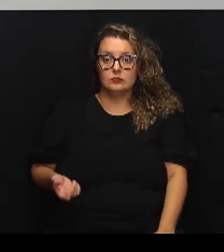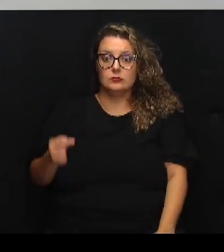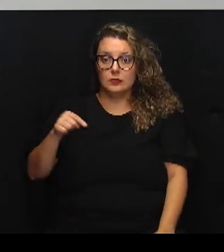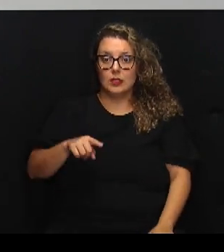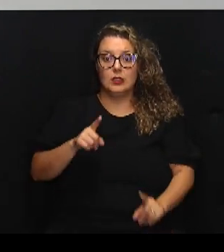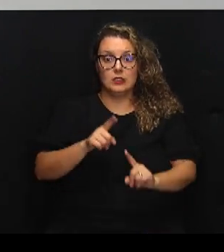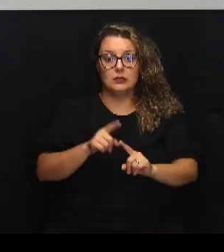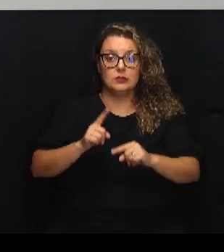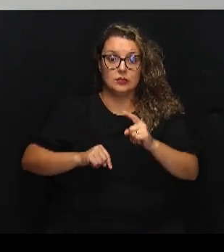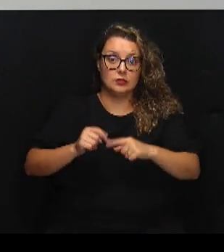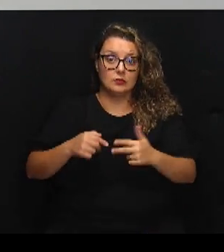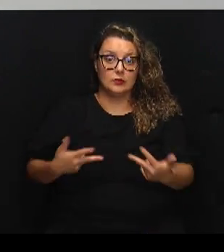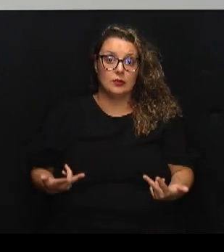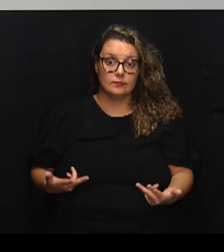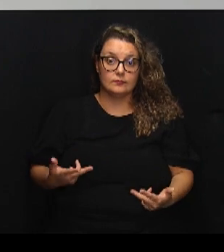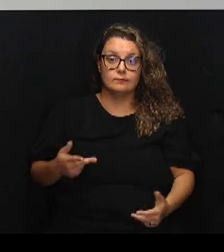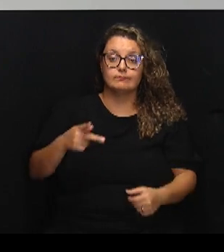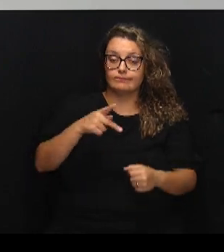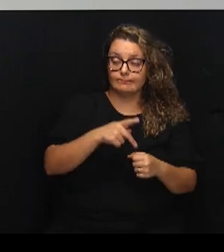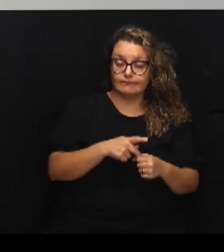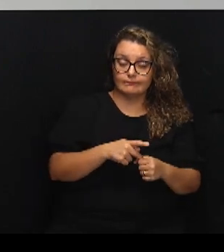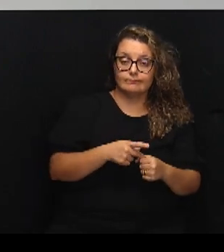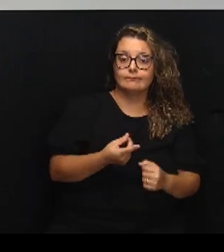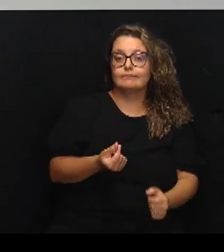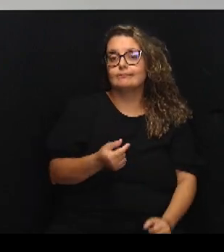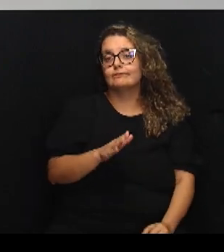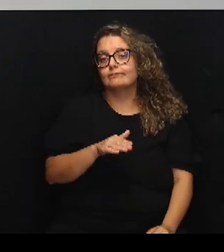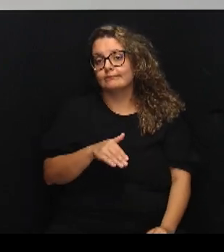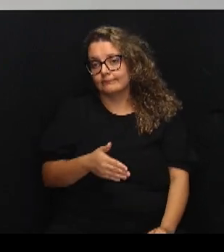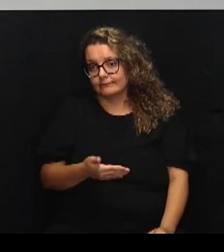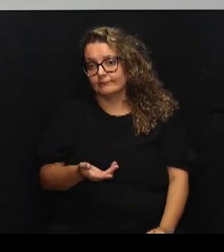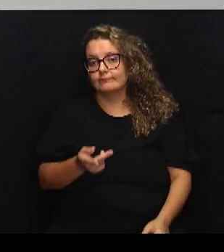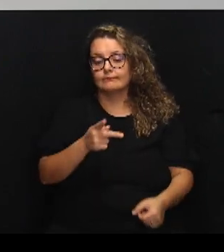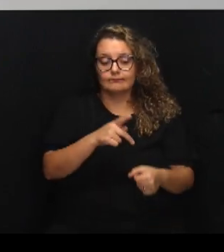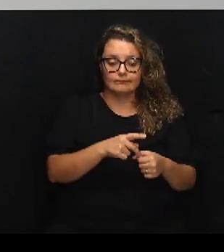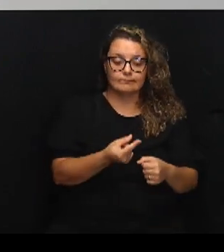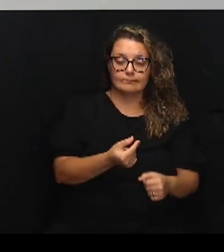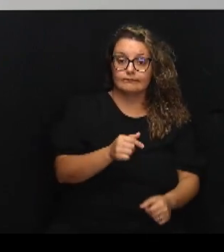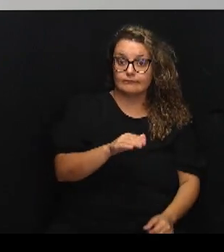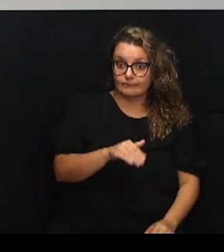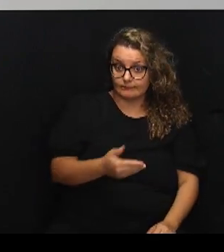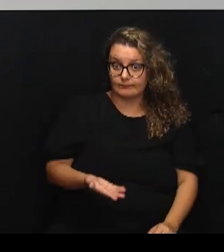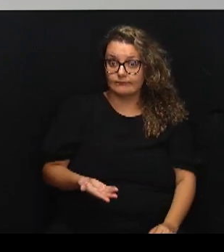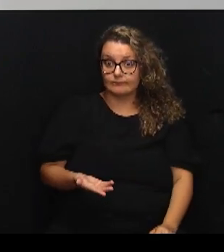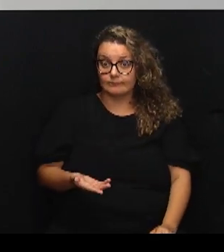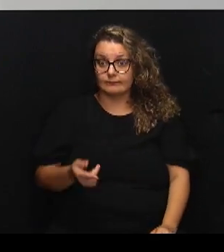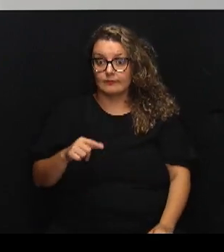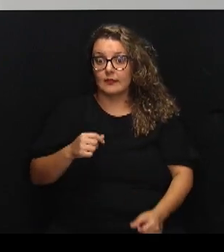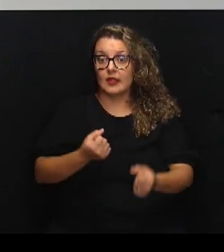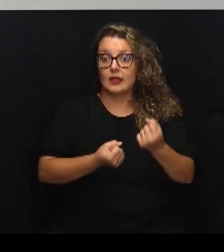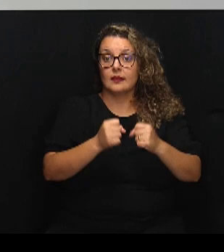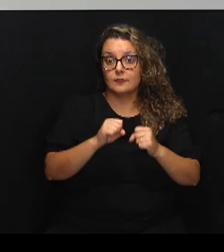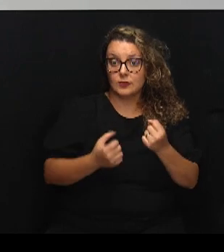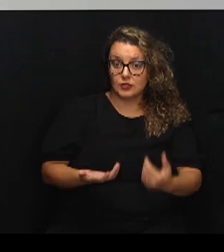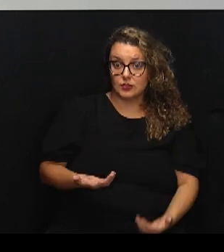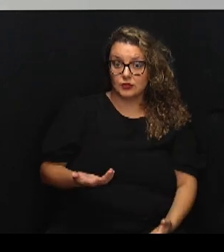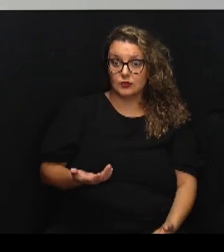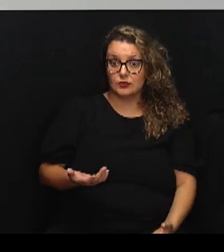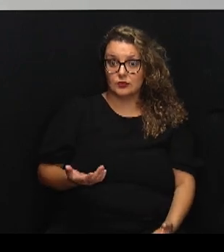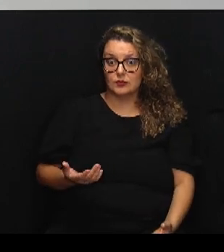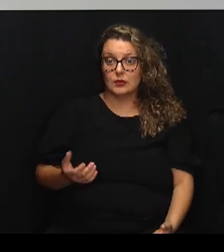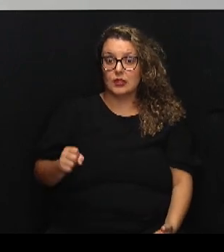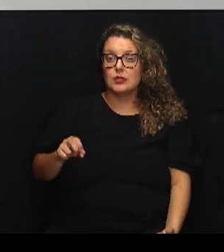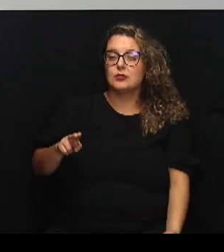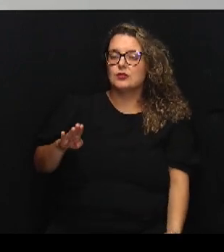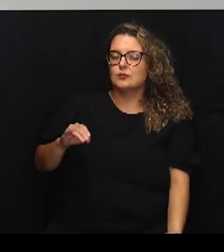né, para esse tipo de material. Só que o petróleo é muito barato. Além de ser muito barato, ele é uma indústria,